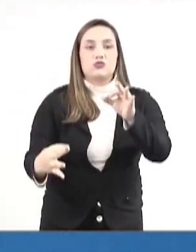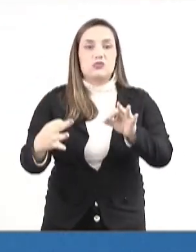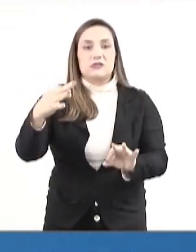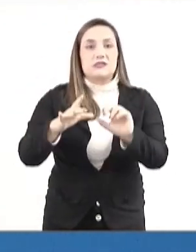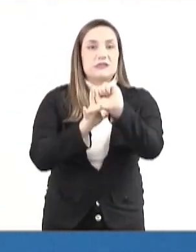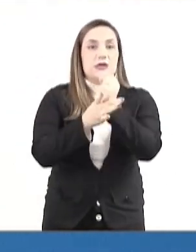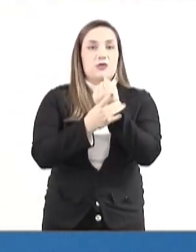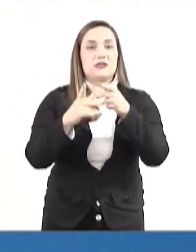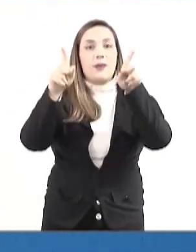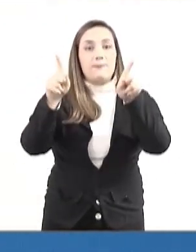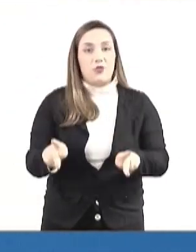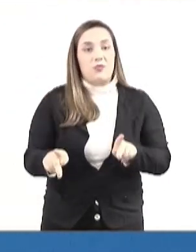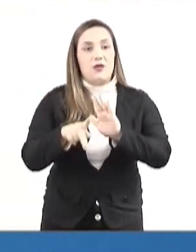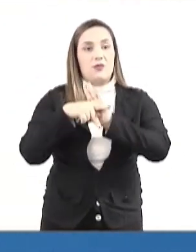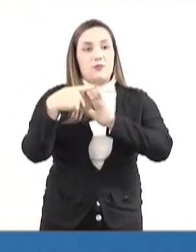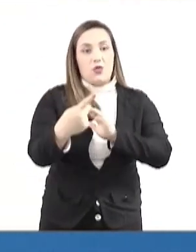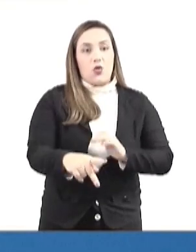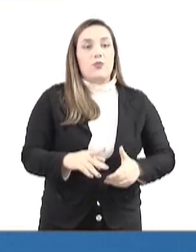Pública